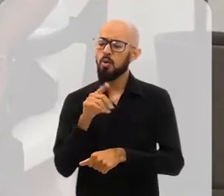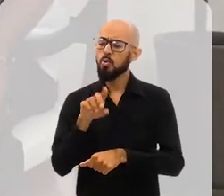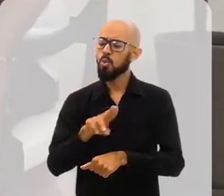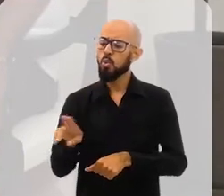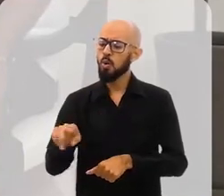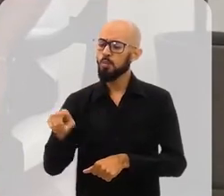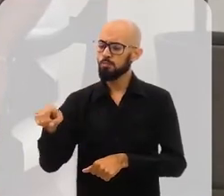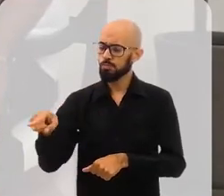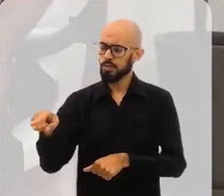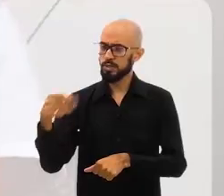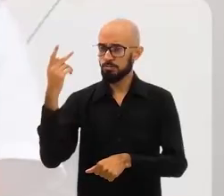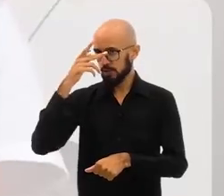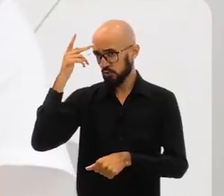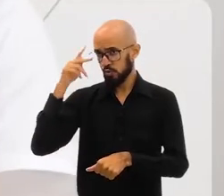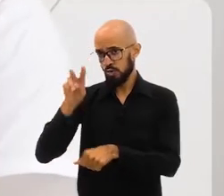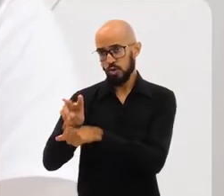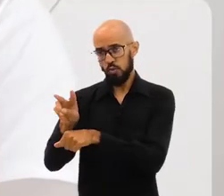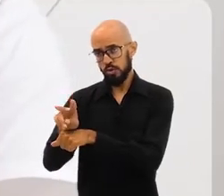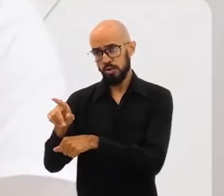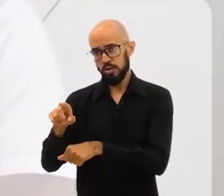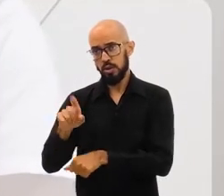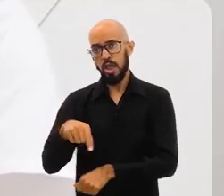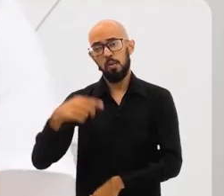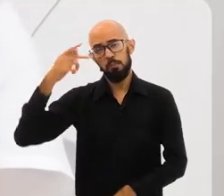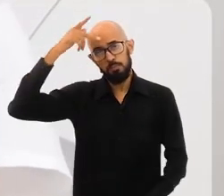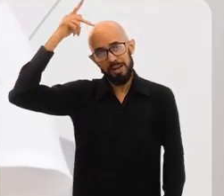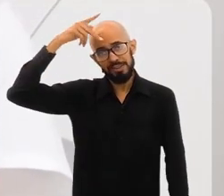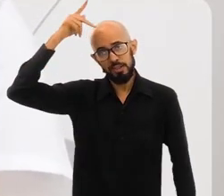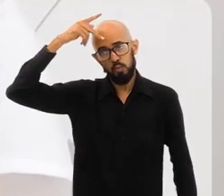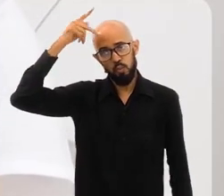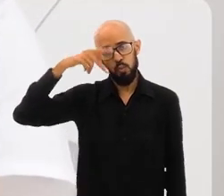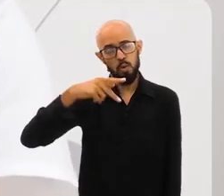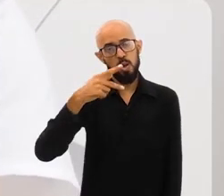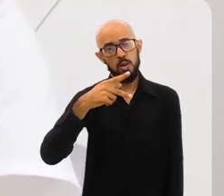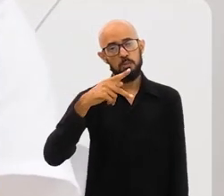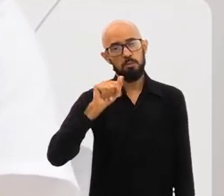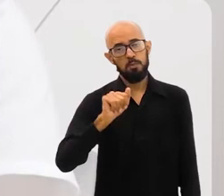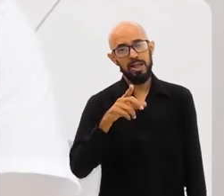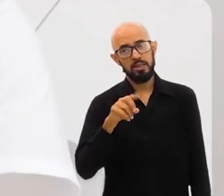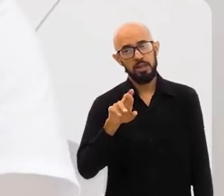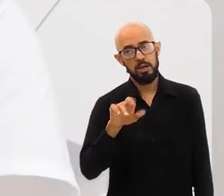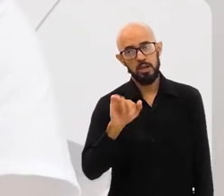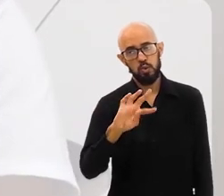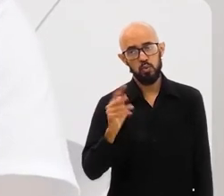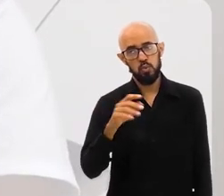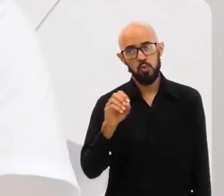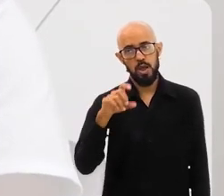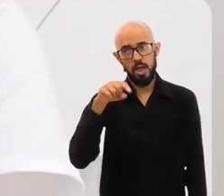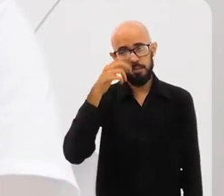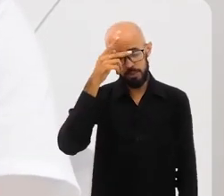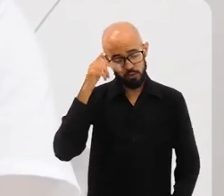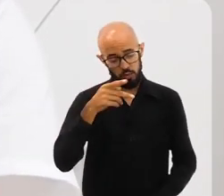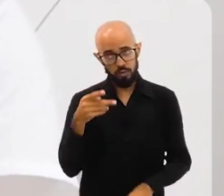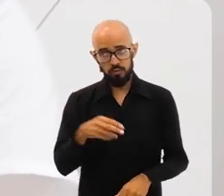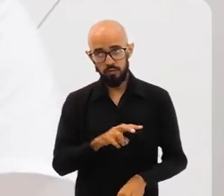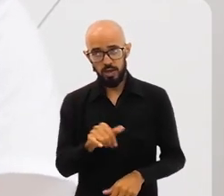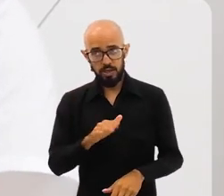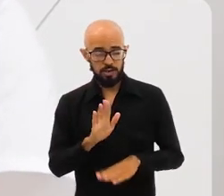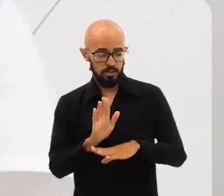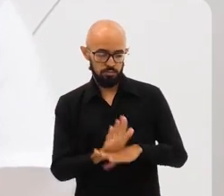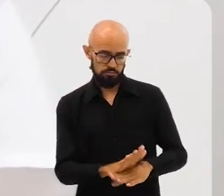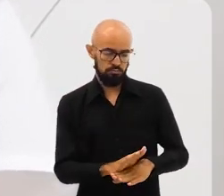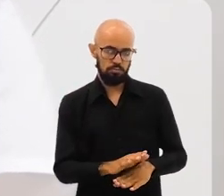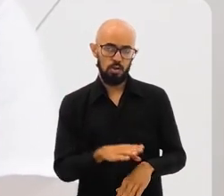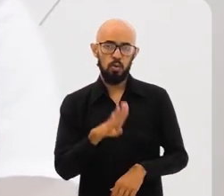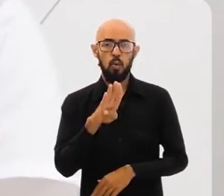é chamado o Nei você chamam de padrinho é o poder arrumar para o bom assim o padrinho padrinho aquela pessoa que tinha isso dentro de fazer